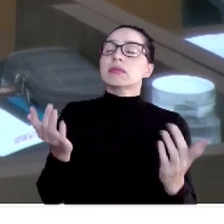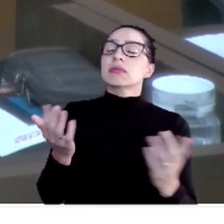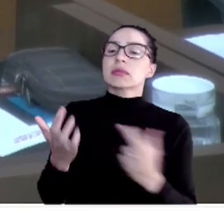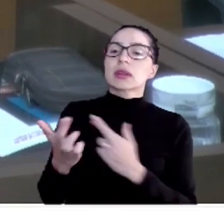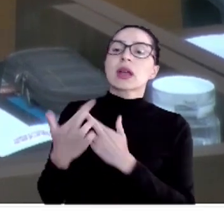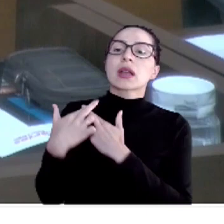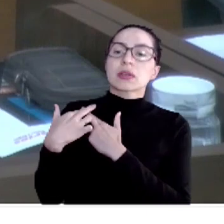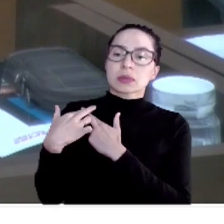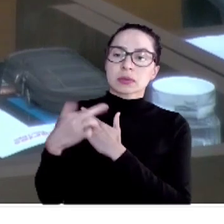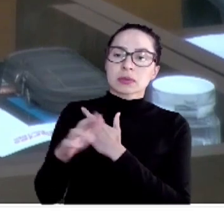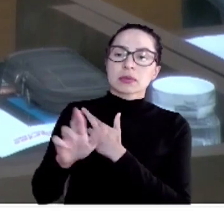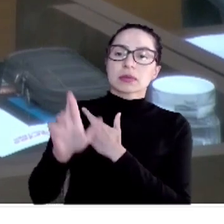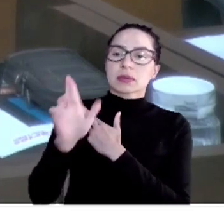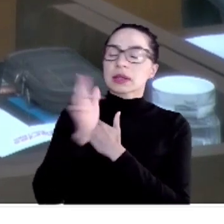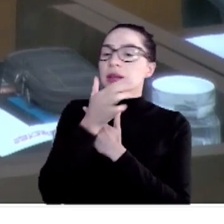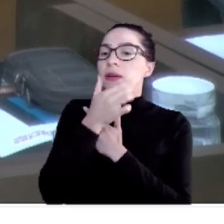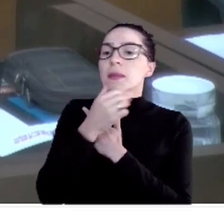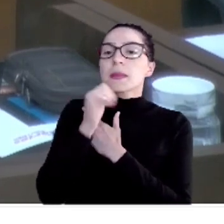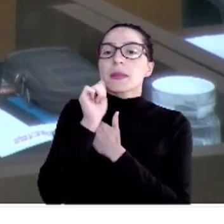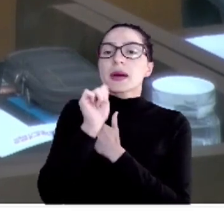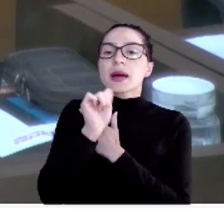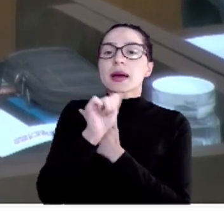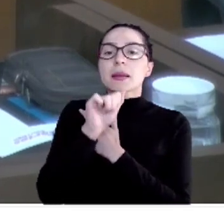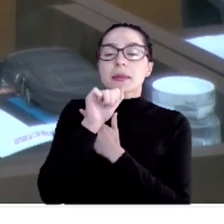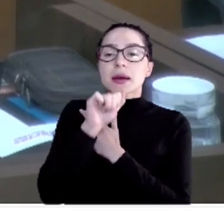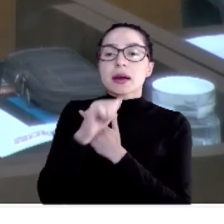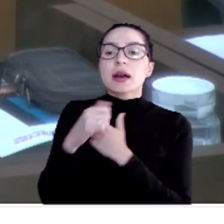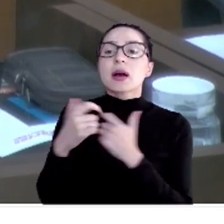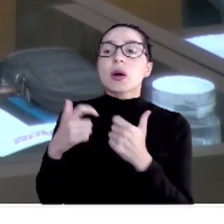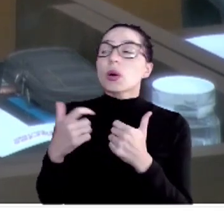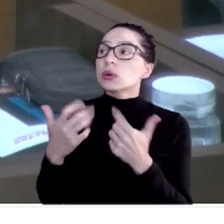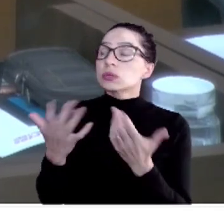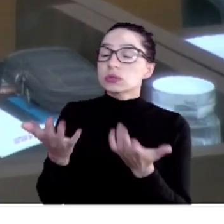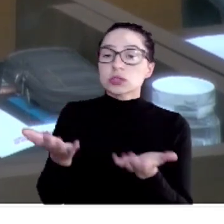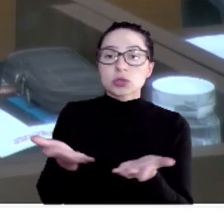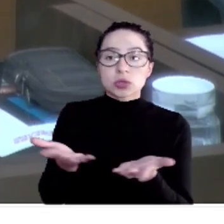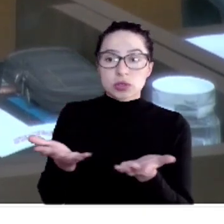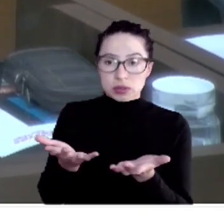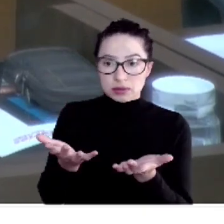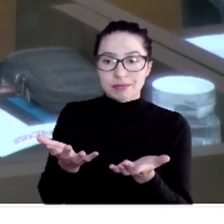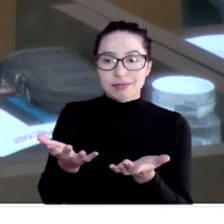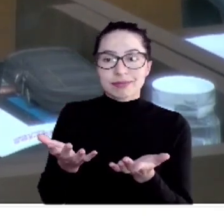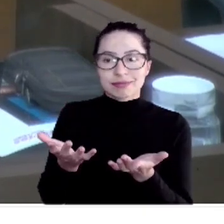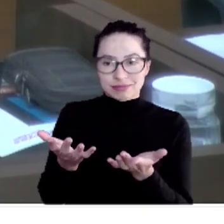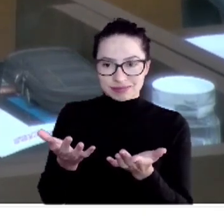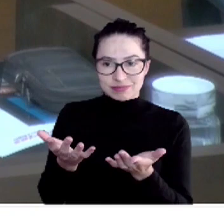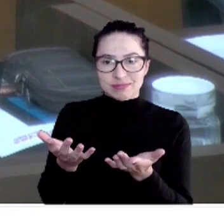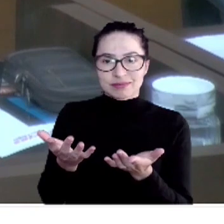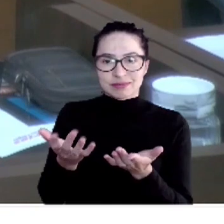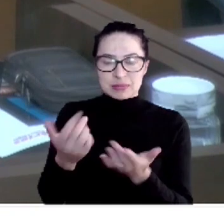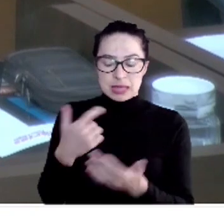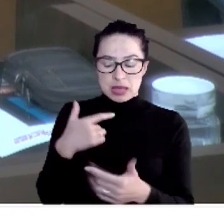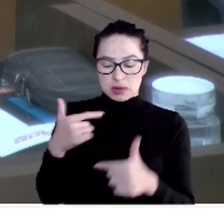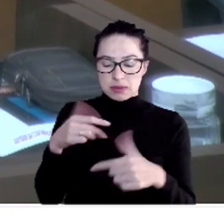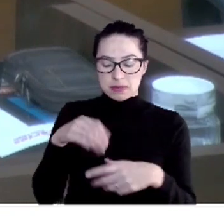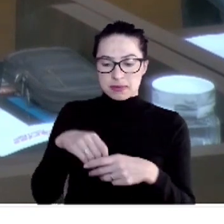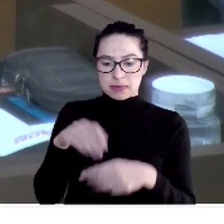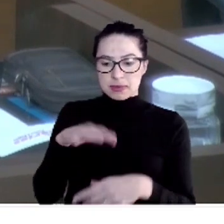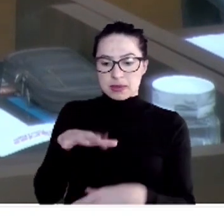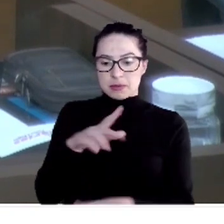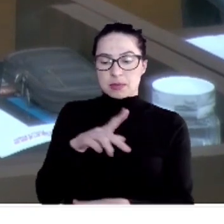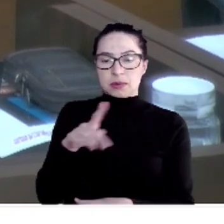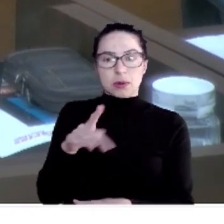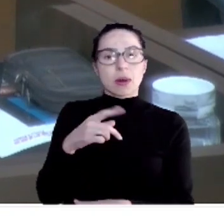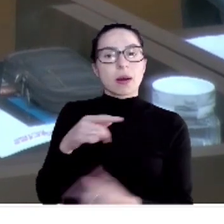pais nos dias de hoje. Porque a gente convive com isso. Eu não sou professor, mas a gente convive